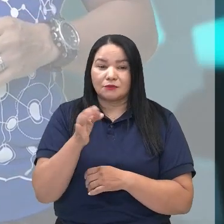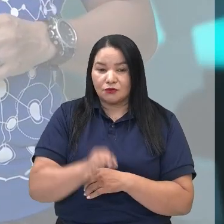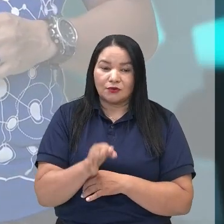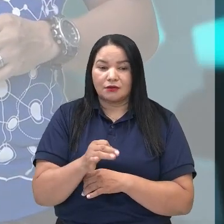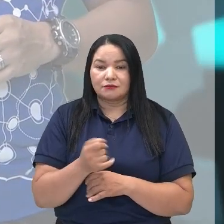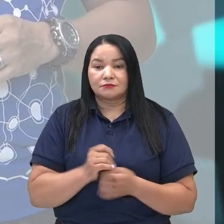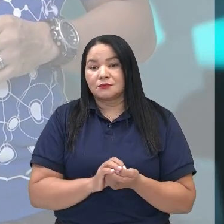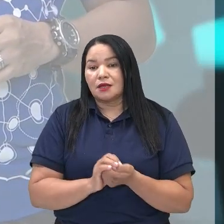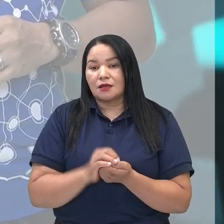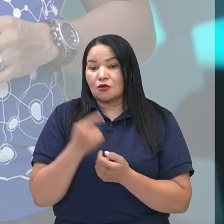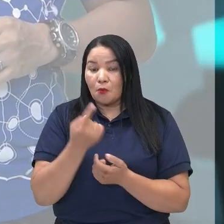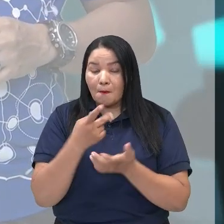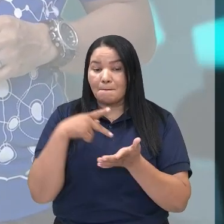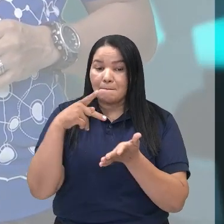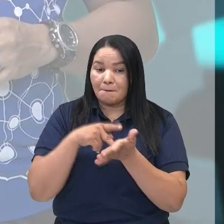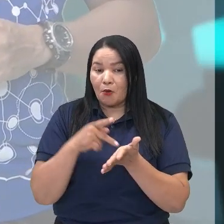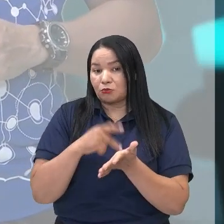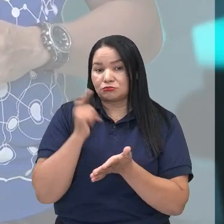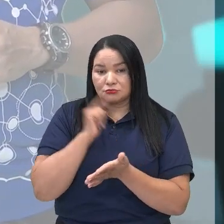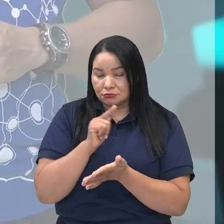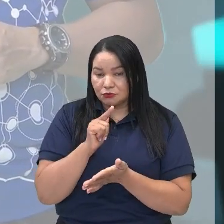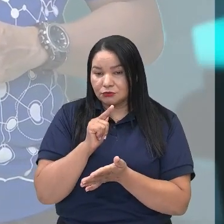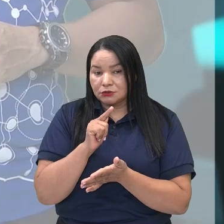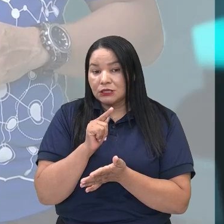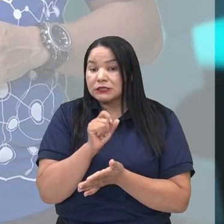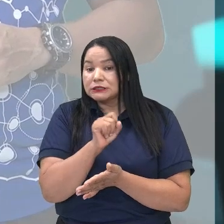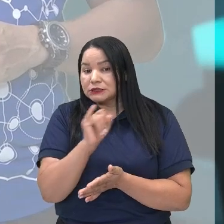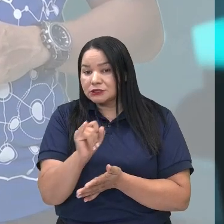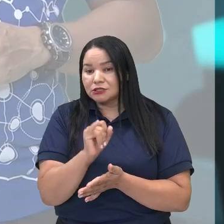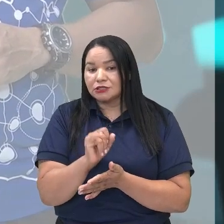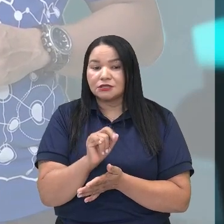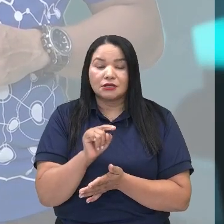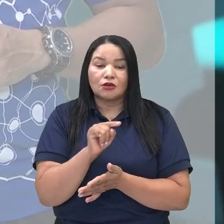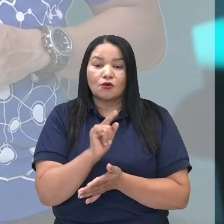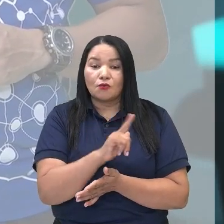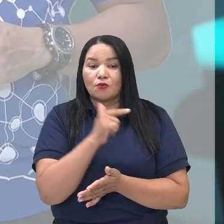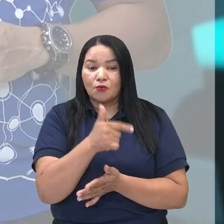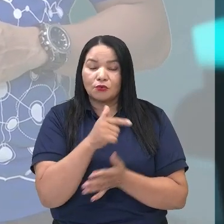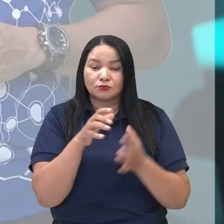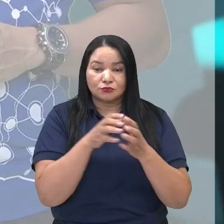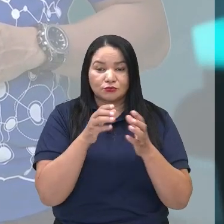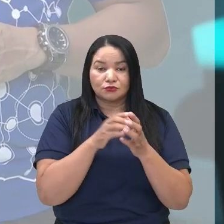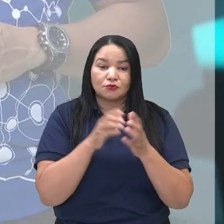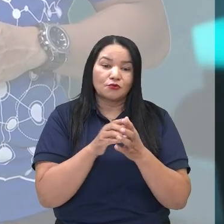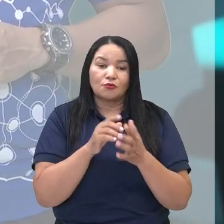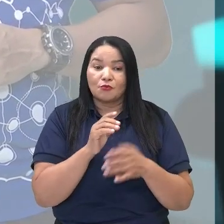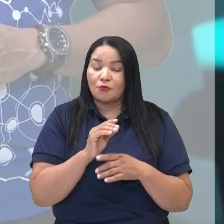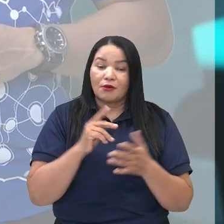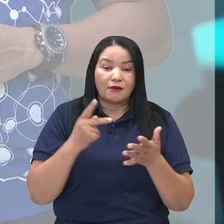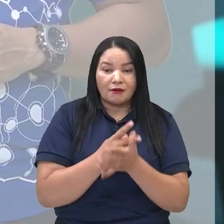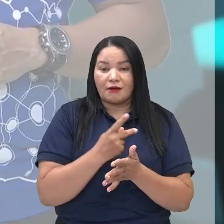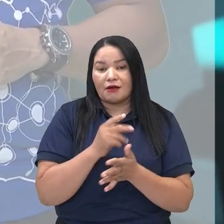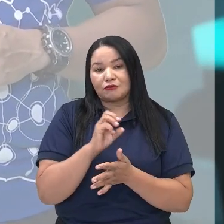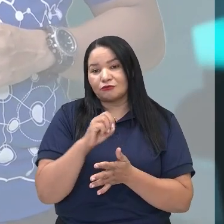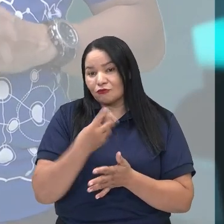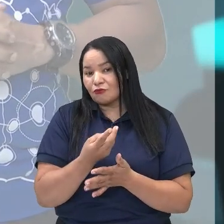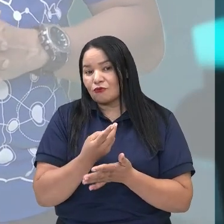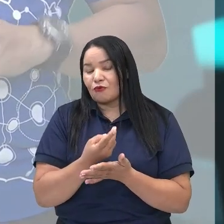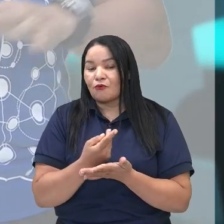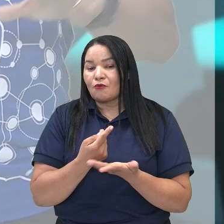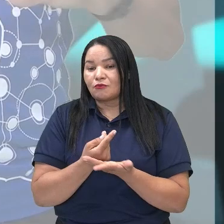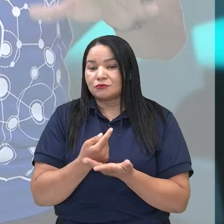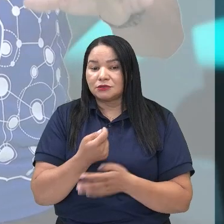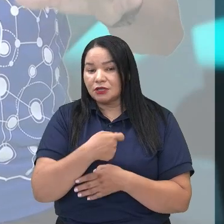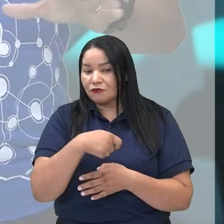um ponto, né? Ele ganha ali um ponto quando o adversário falha em devolver a bola ou devolve de maneira